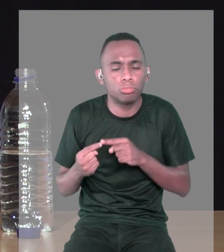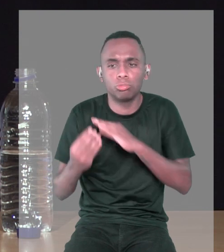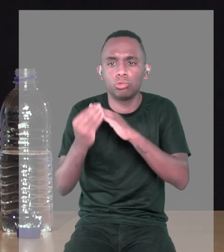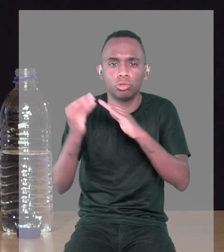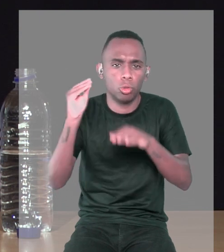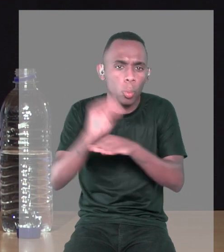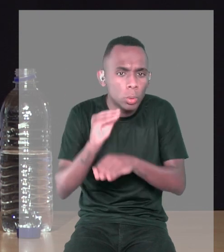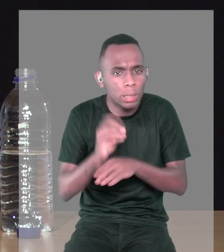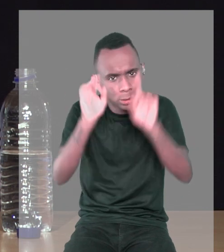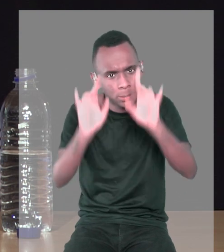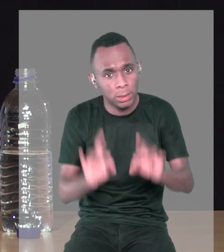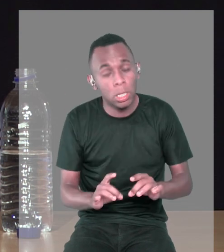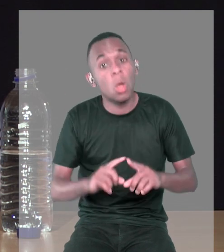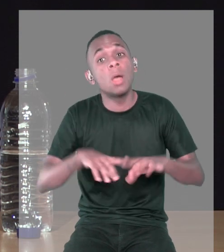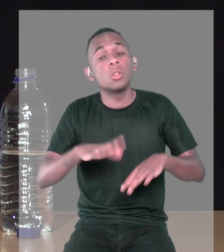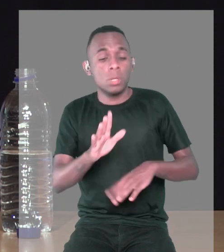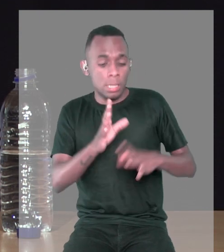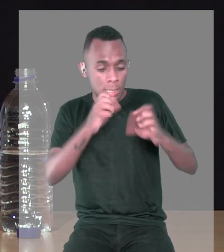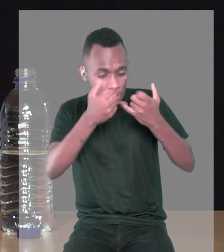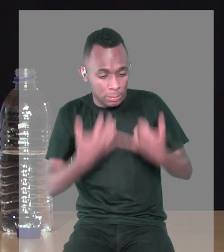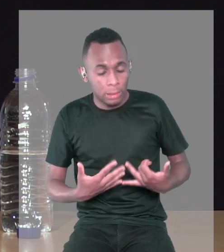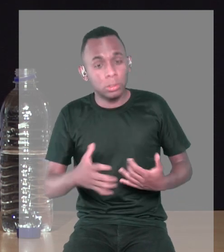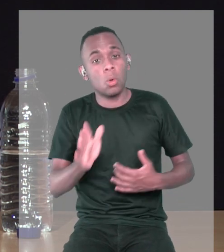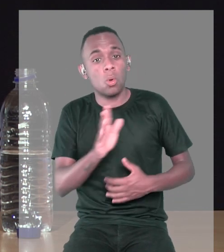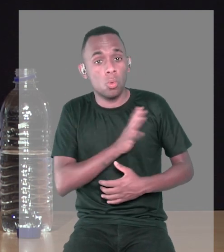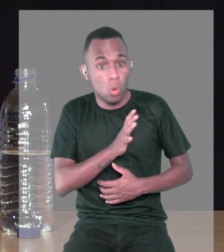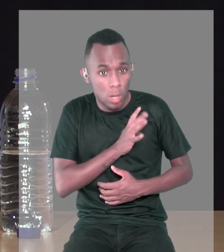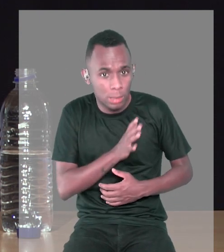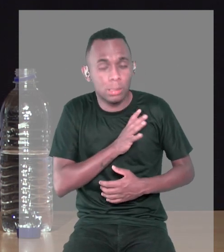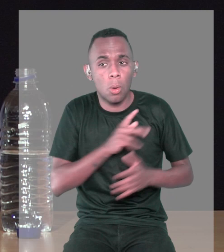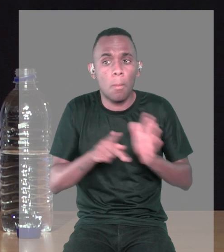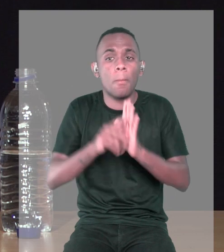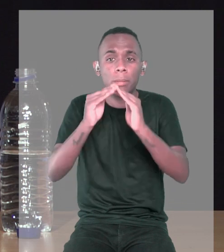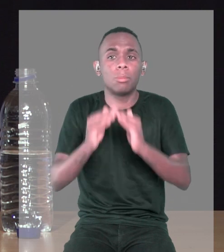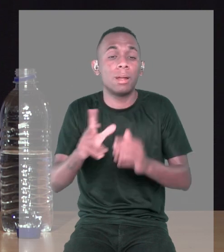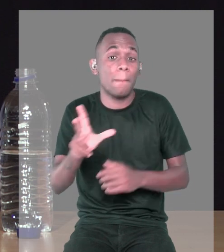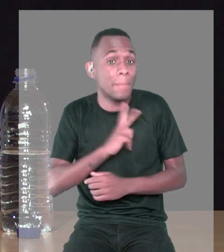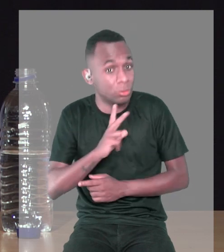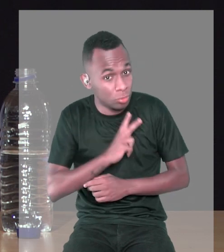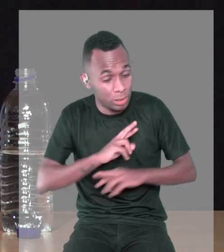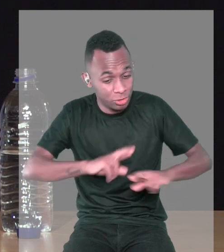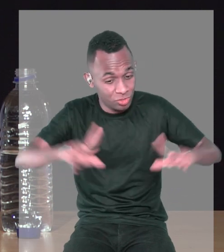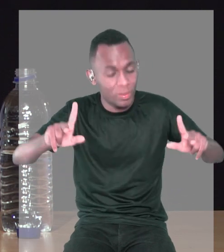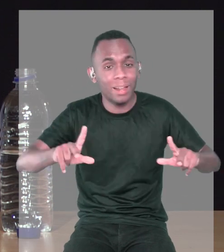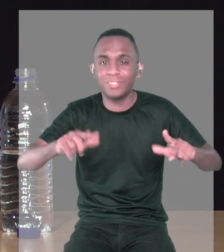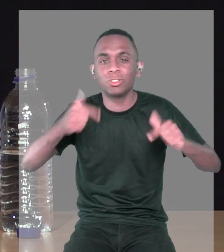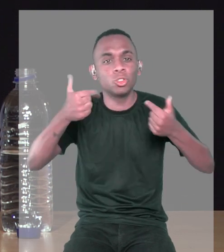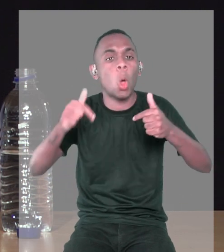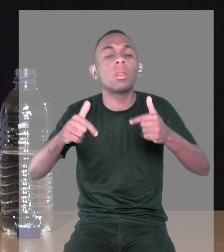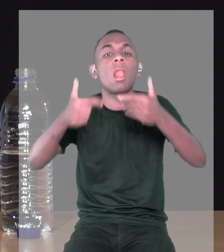qualquer tipo de proteção especial. A intimidade do coração, ao contrário da intimidade da moradia privada, da